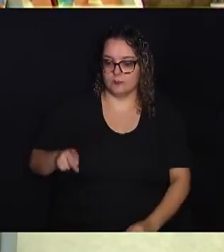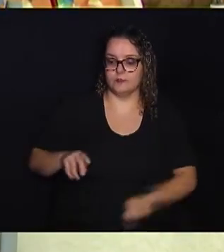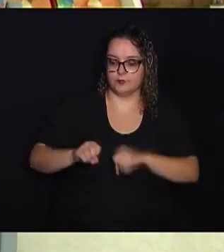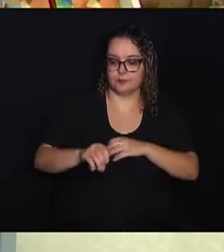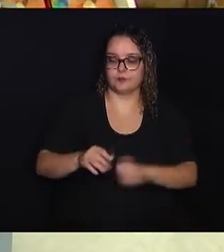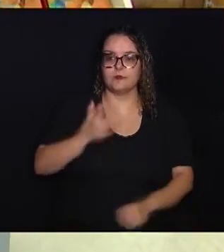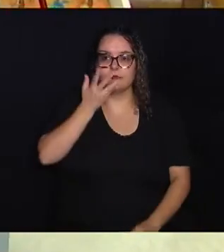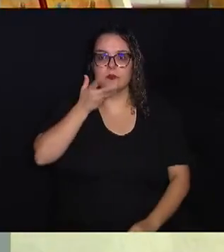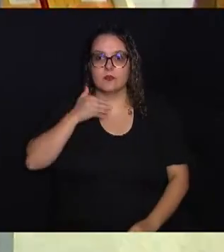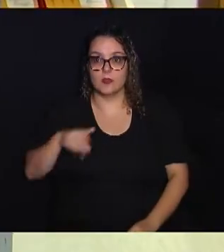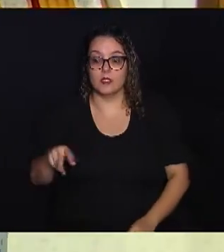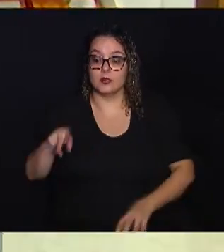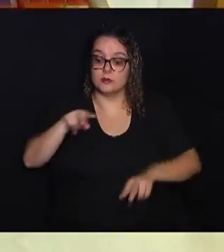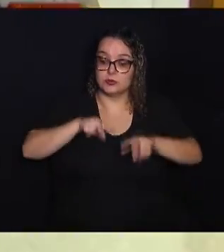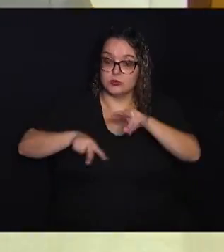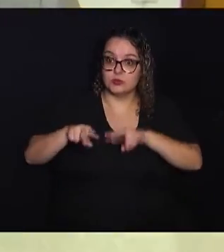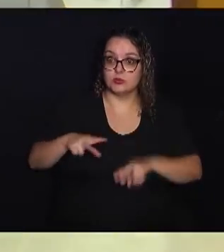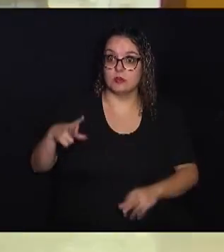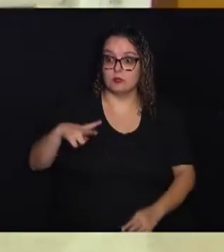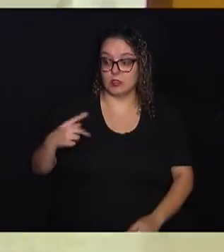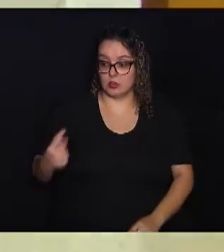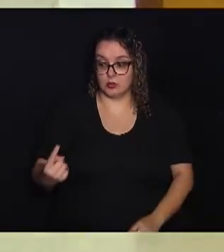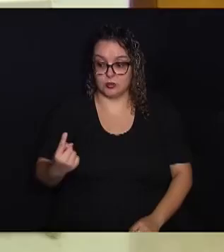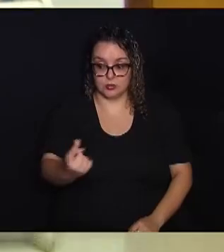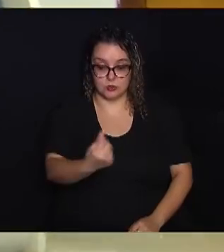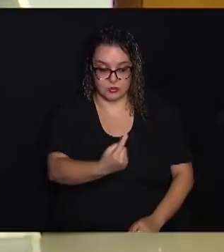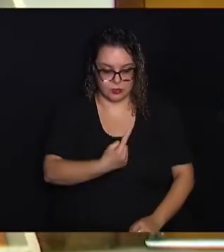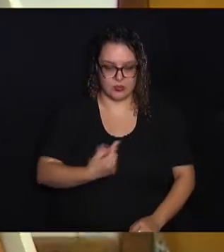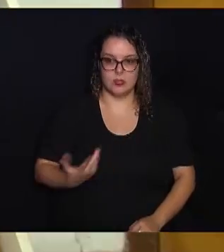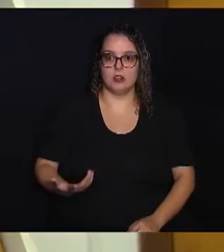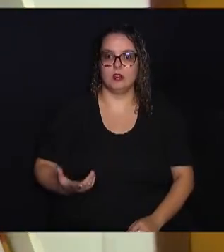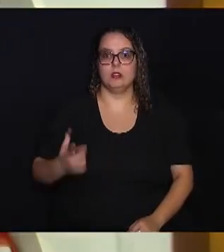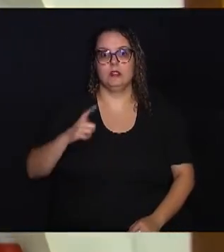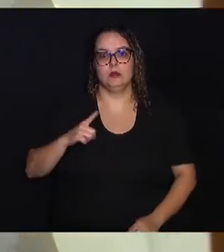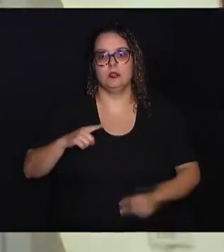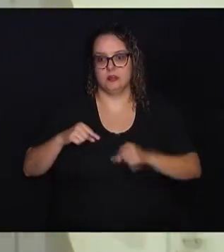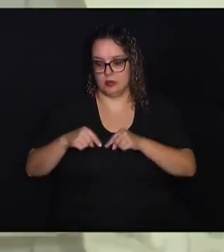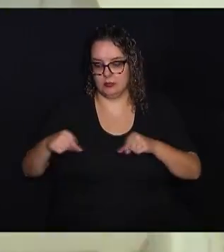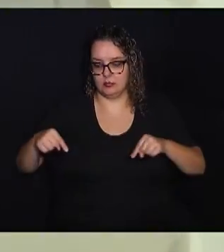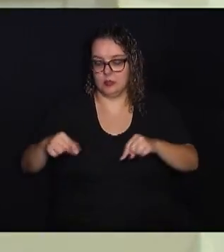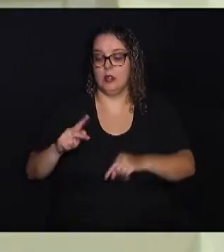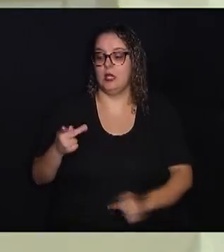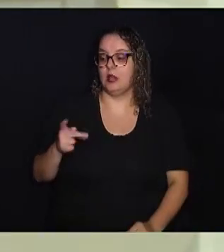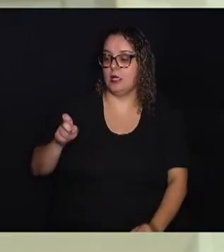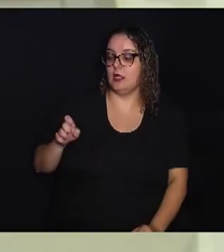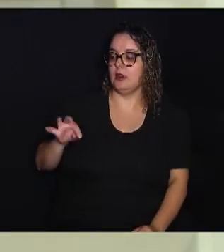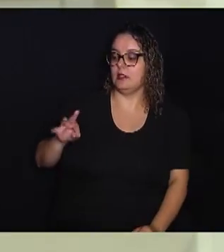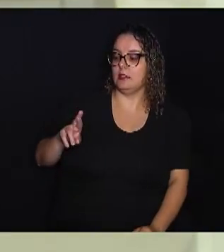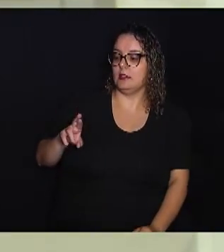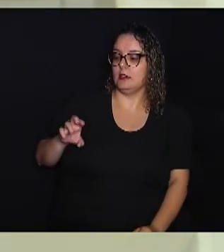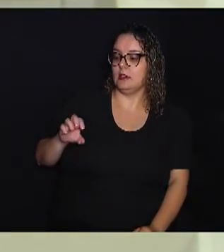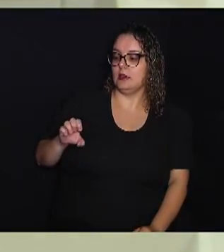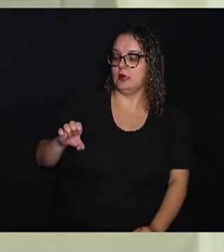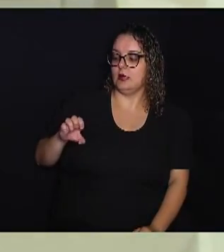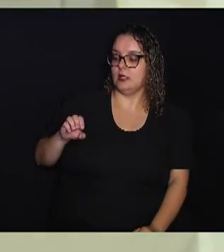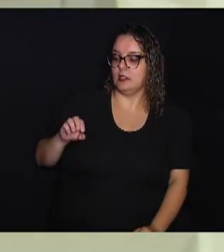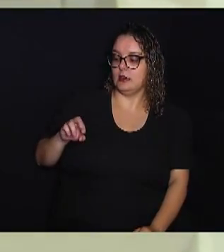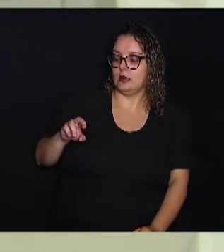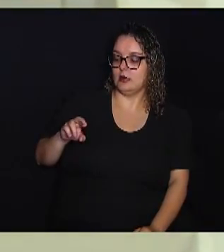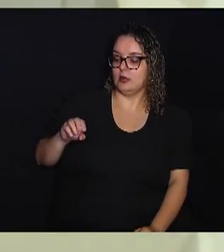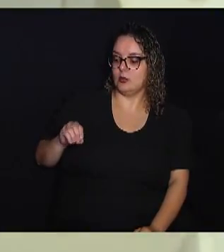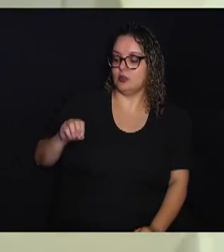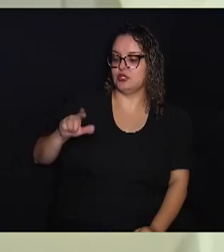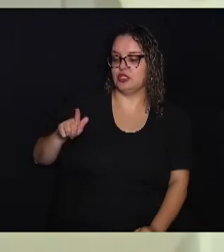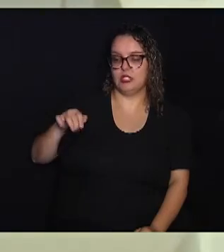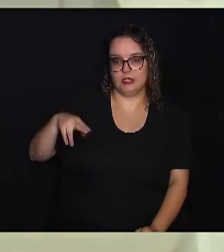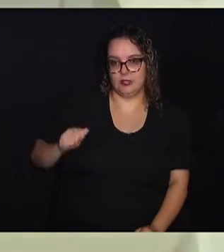tem, é esse olhar individual de cada aluno. Temos uma sala heterogênea, onde pode ter várias questões, e eu